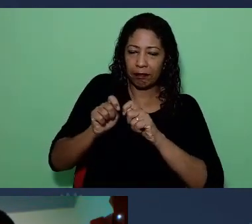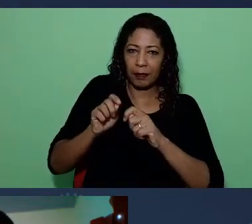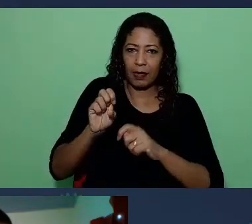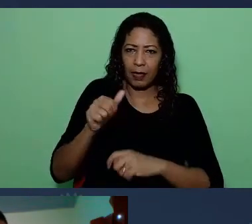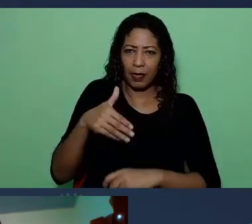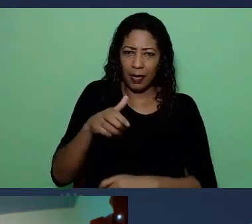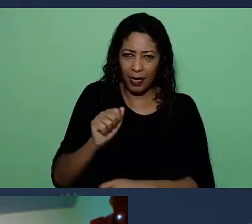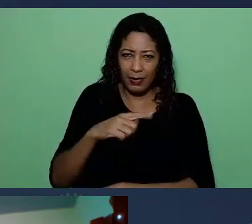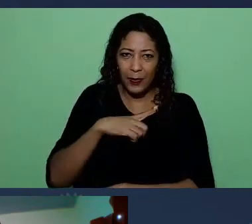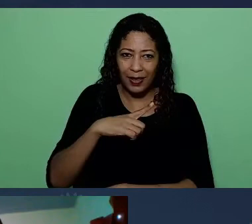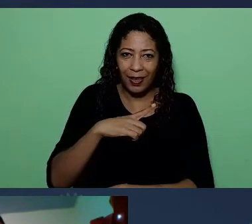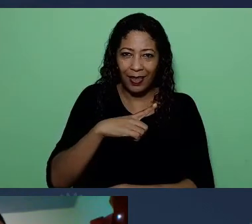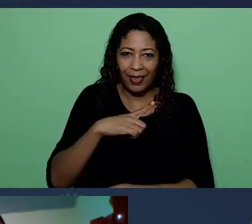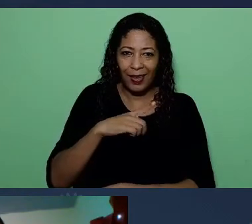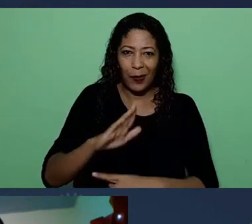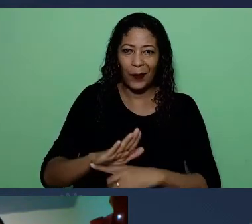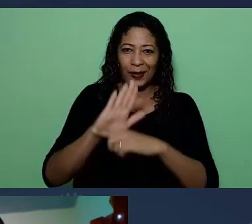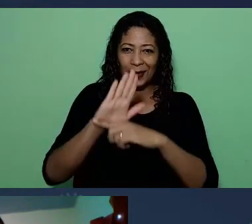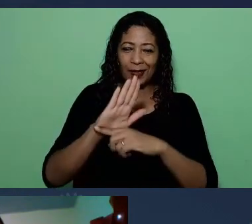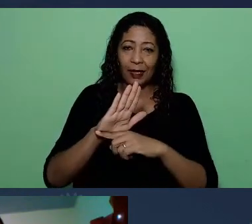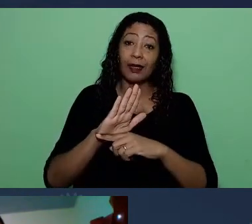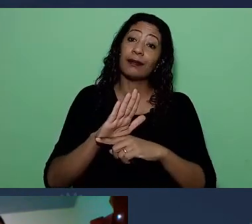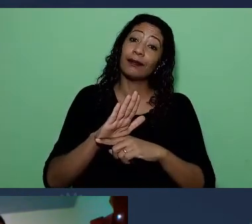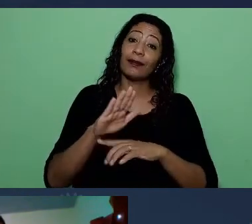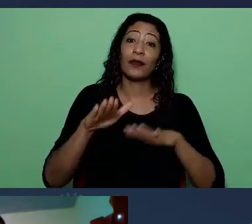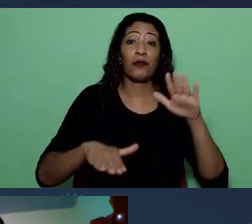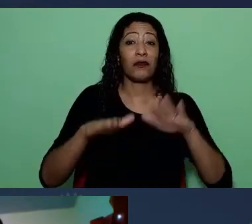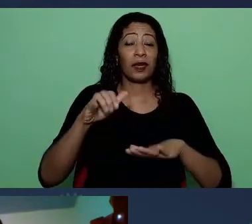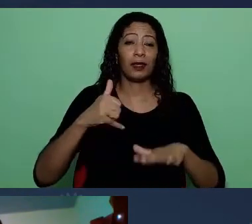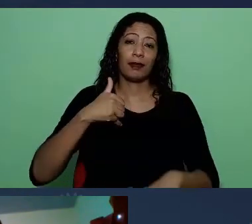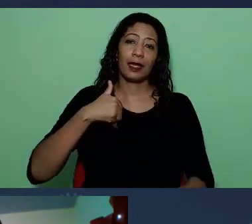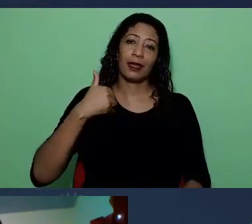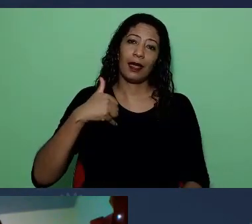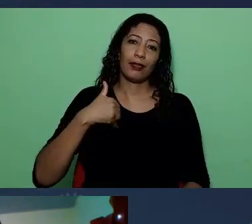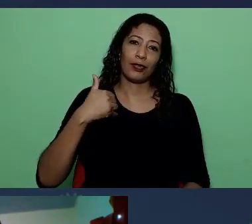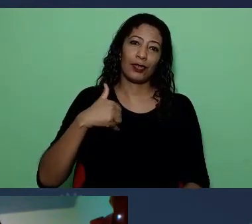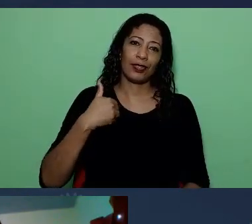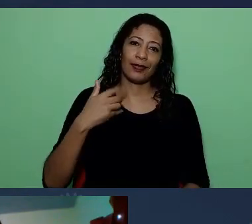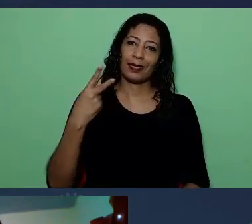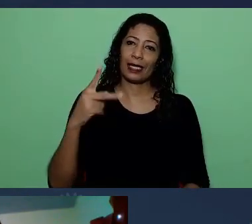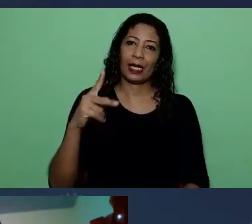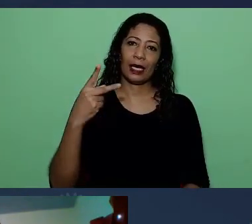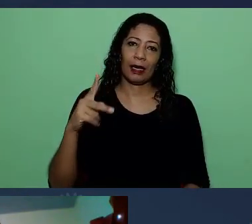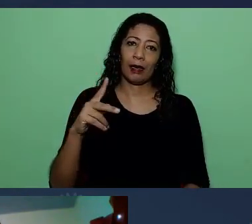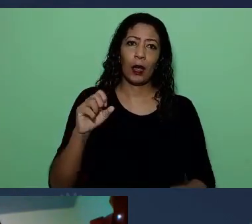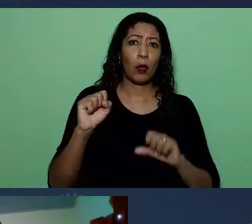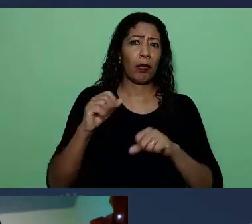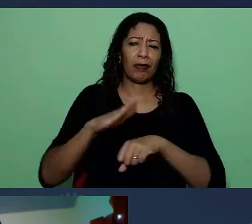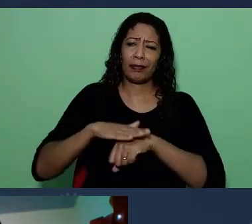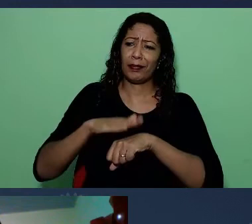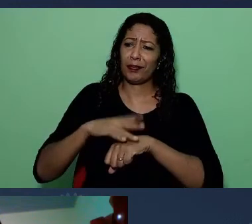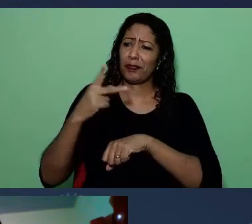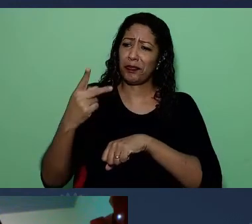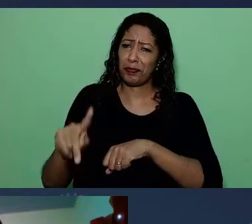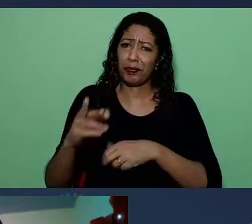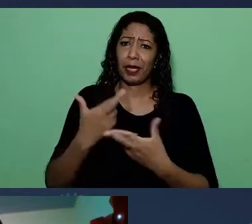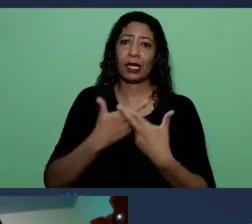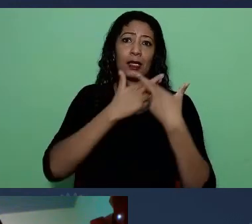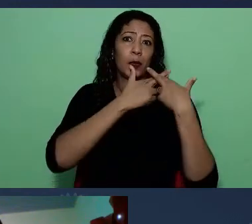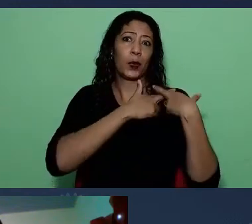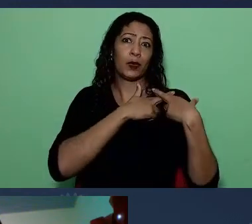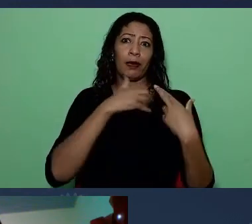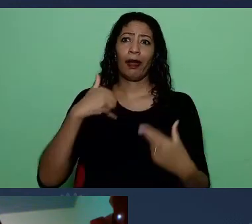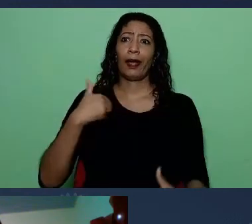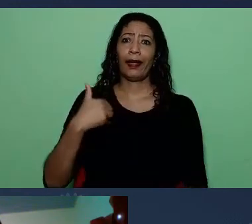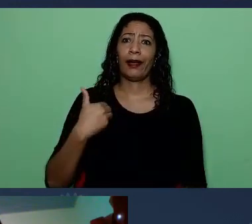Bom, vai depender, obviamente, da idade dessa criança. Nós não podemos delegar essa independência a uma criança menor do que,